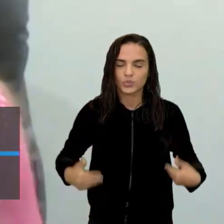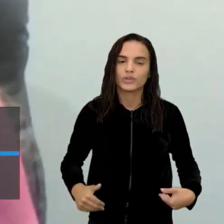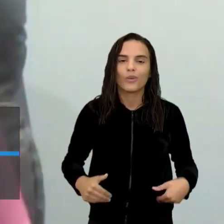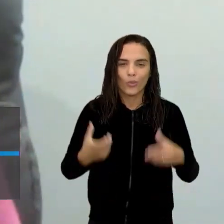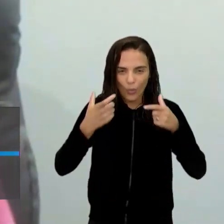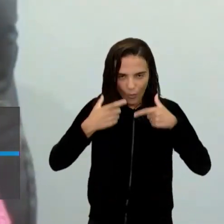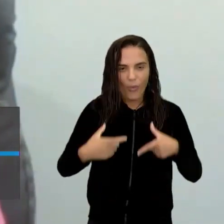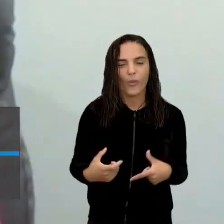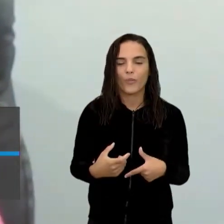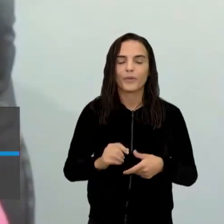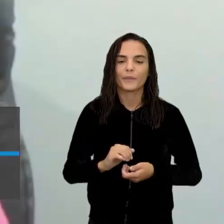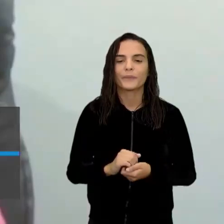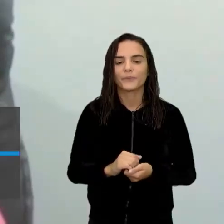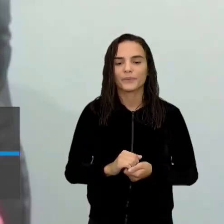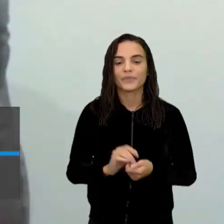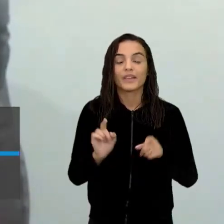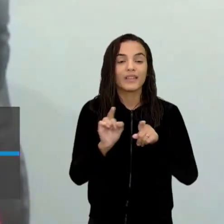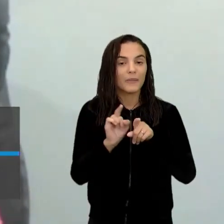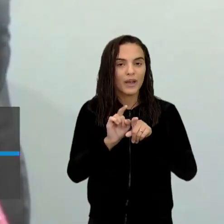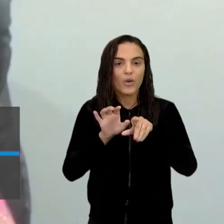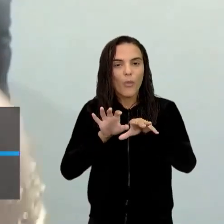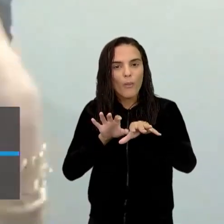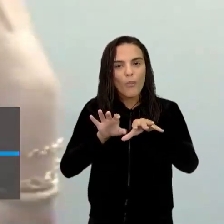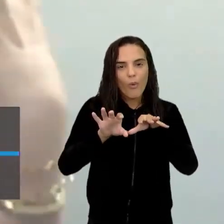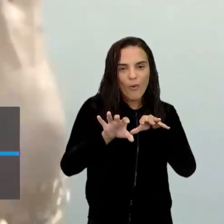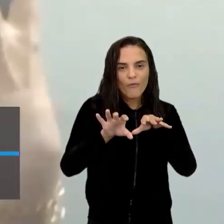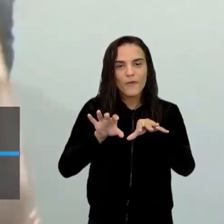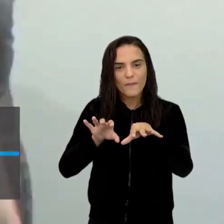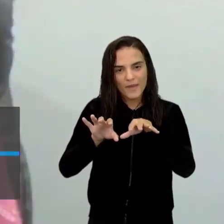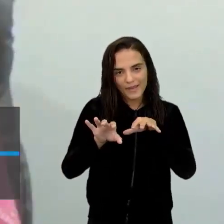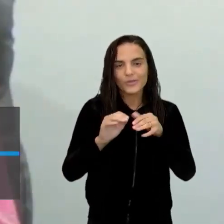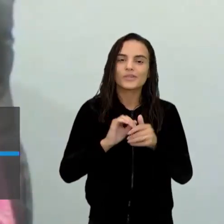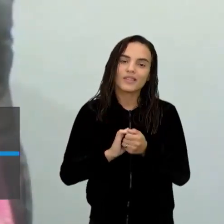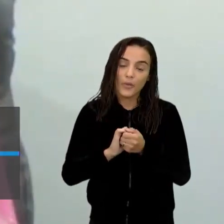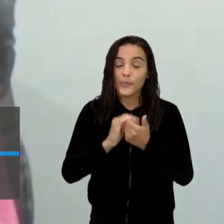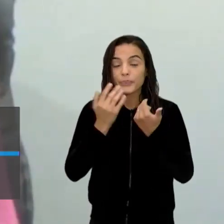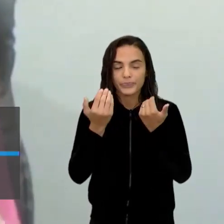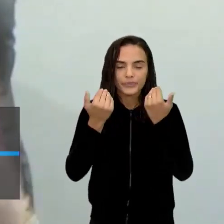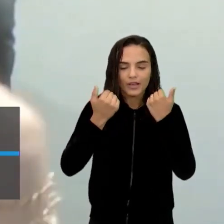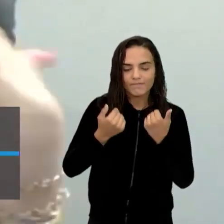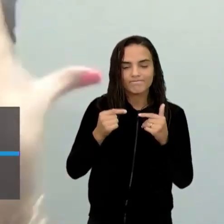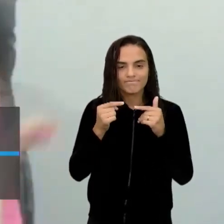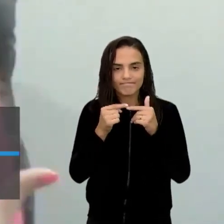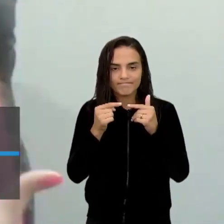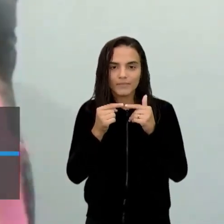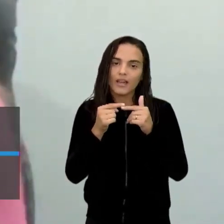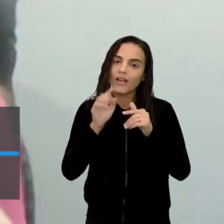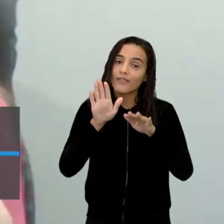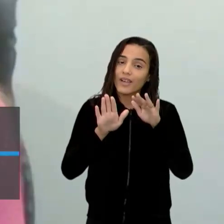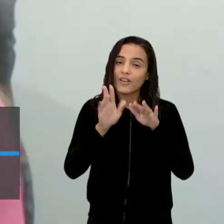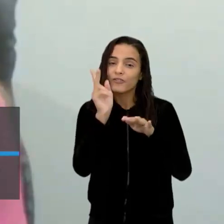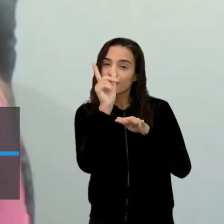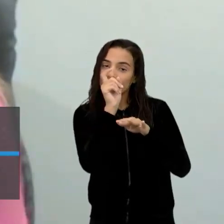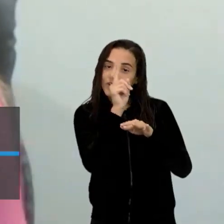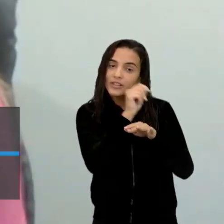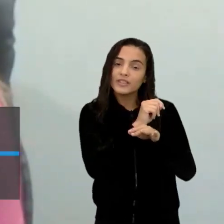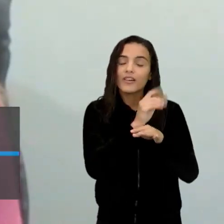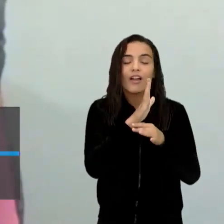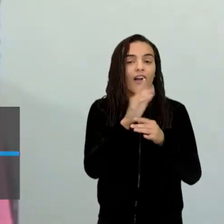bom? E no movimento. Então, são essas questões físicas que vão limitá-lo a